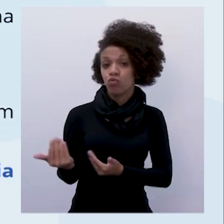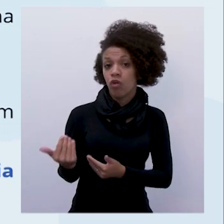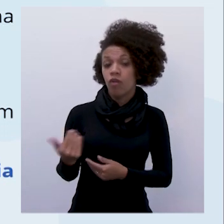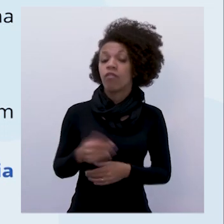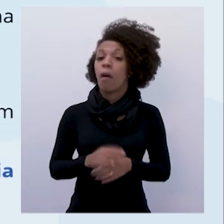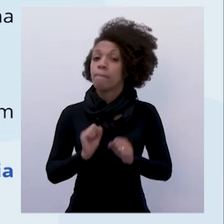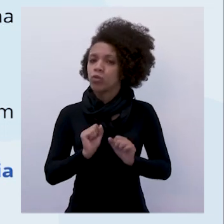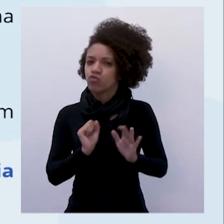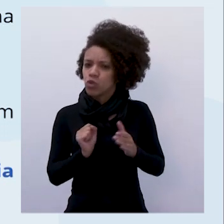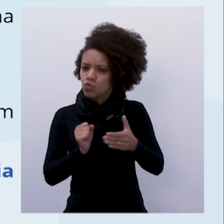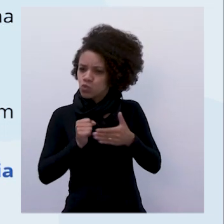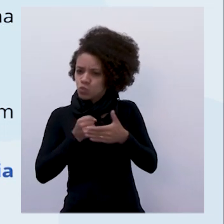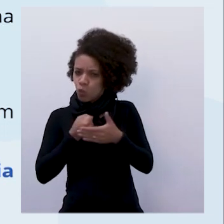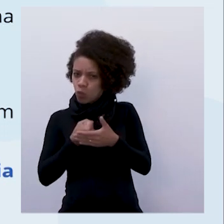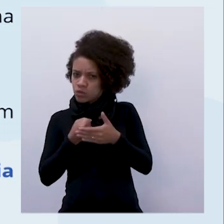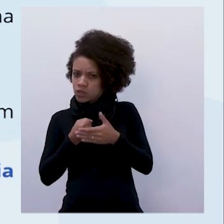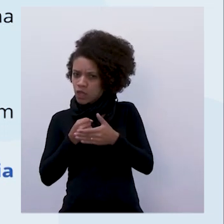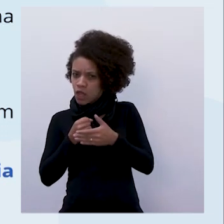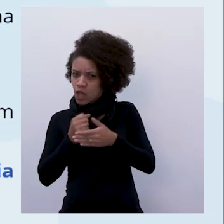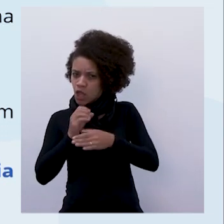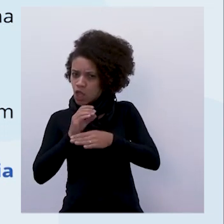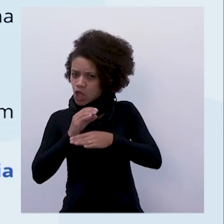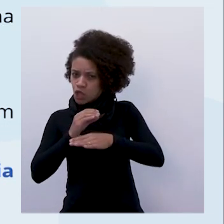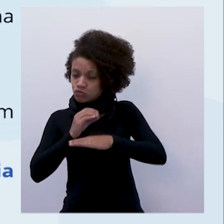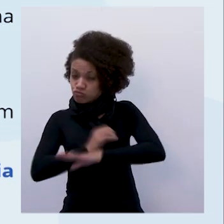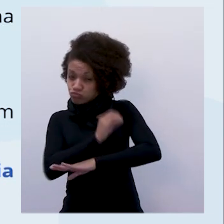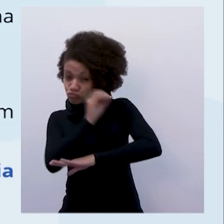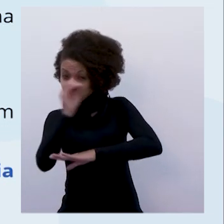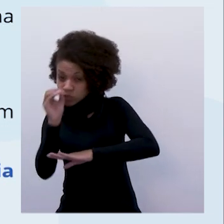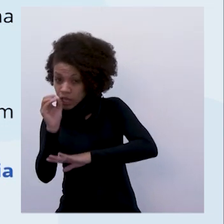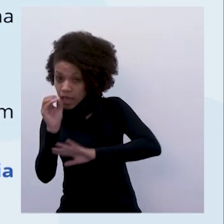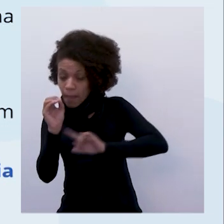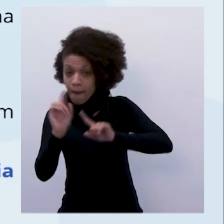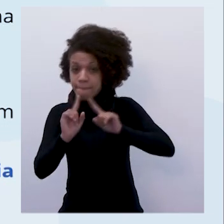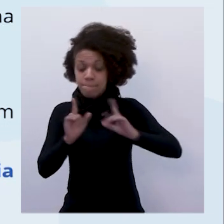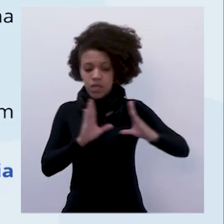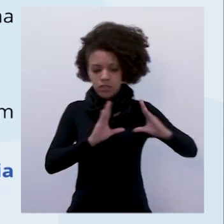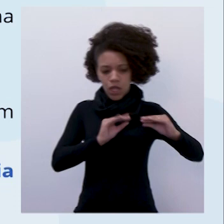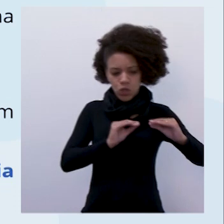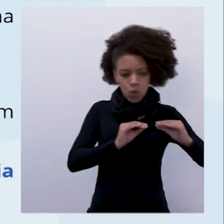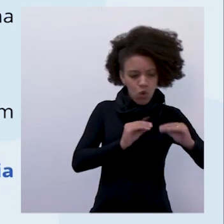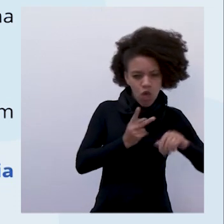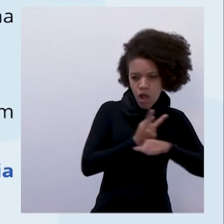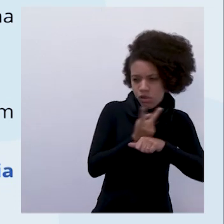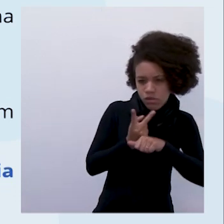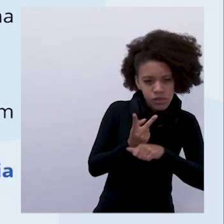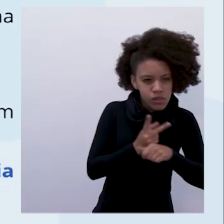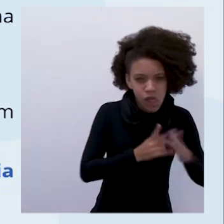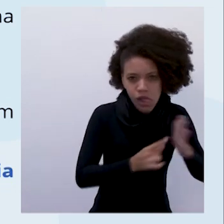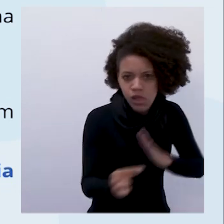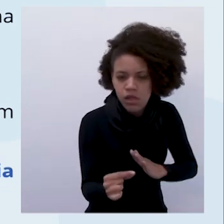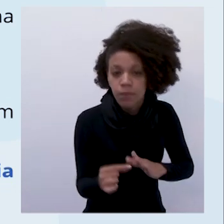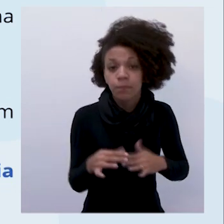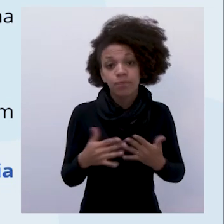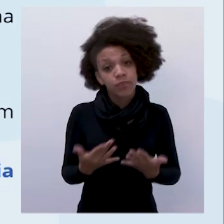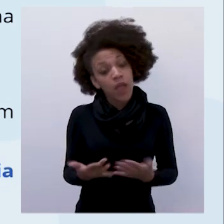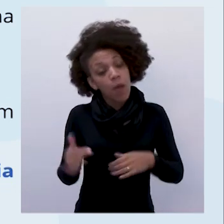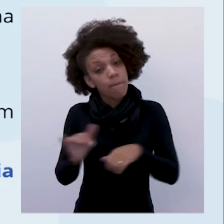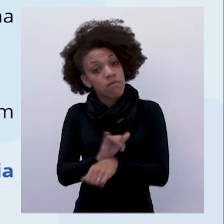se esconder de dia e sair à noite para matar ilotas, né? Essa era uma das possibilidades